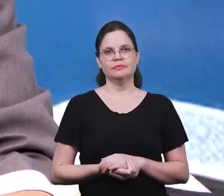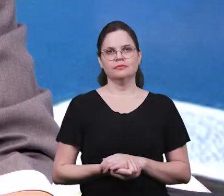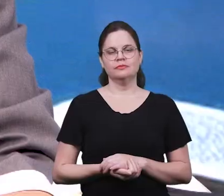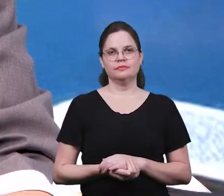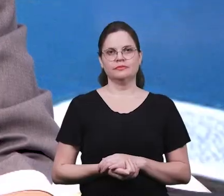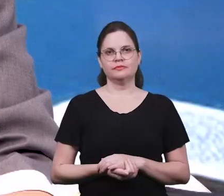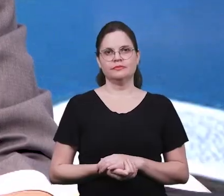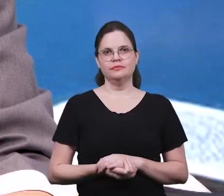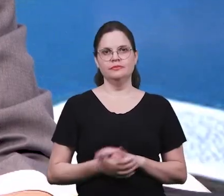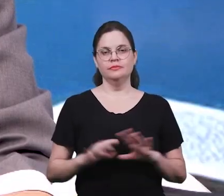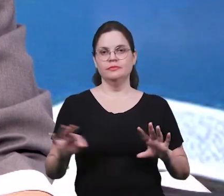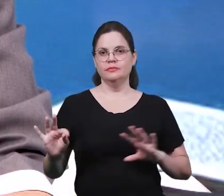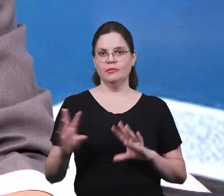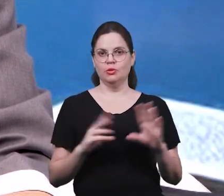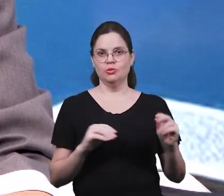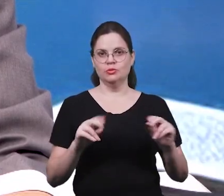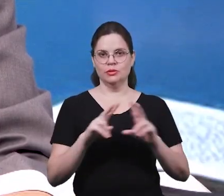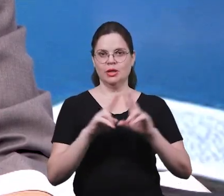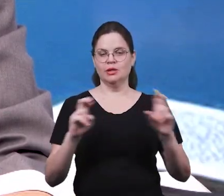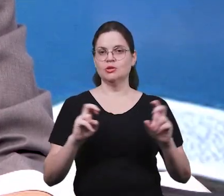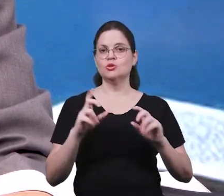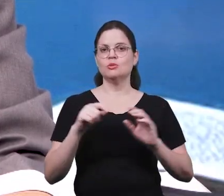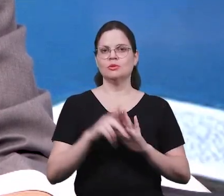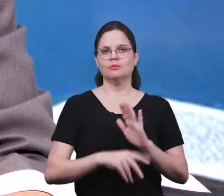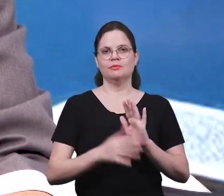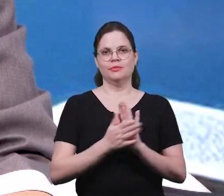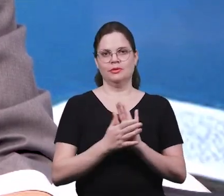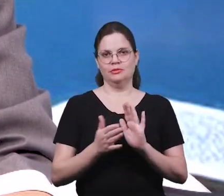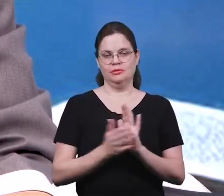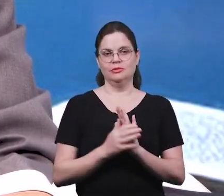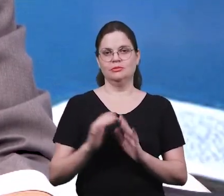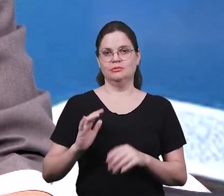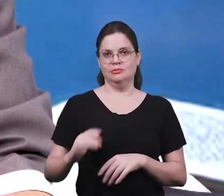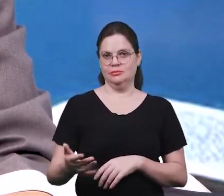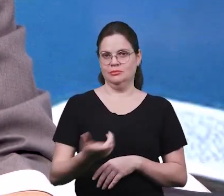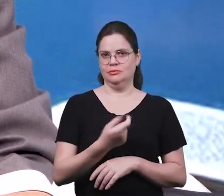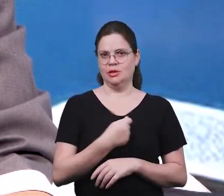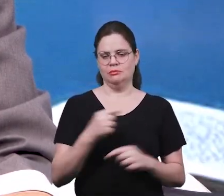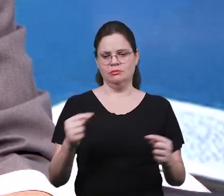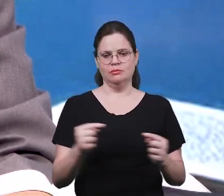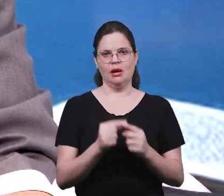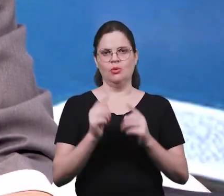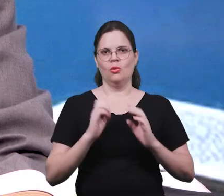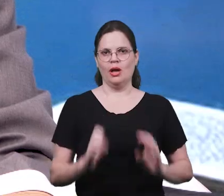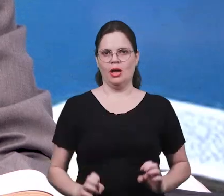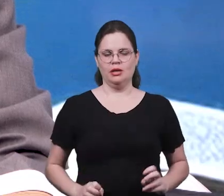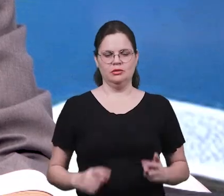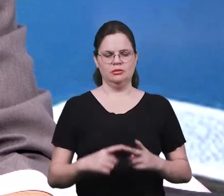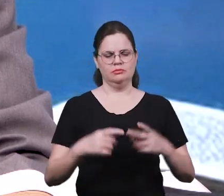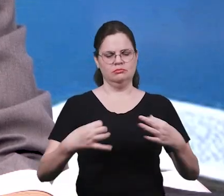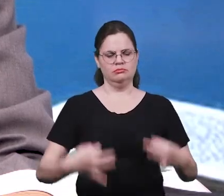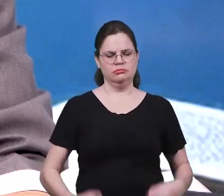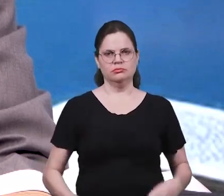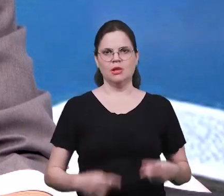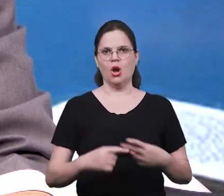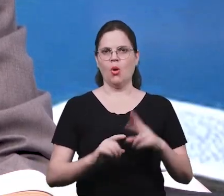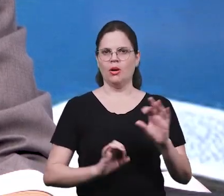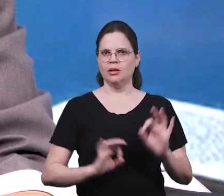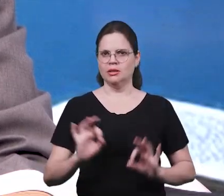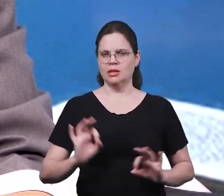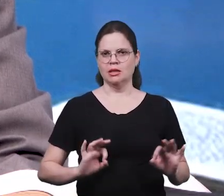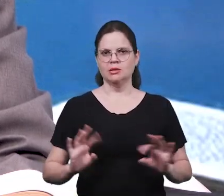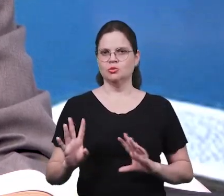Tudo aquilo que é da obra redentora tem ética, decência e ordem, com a presença